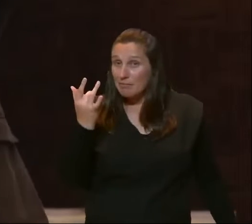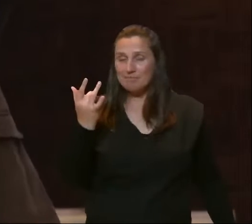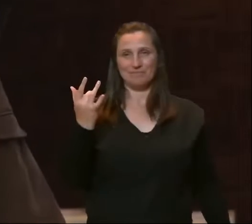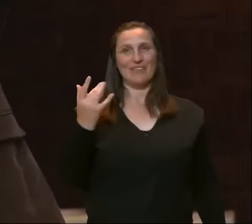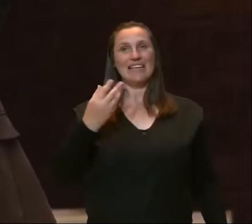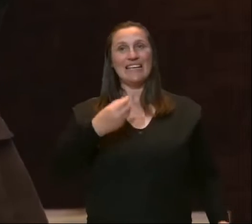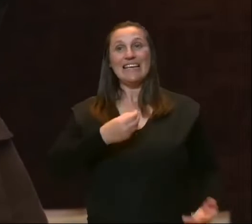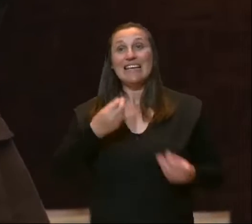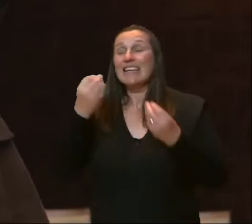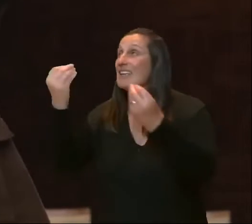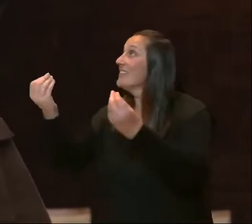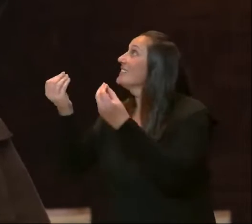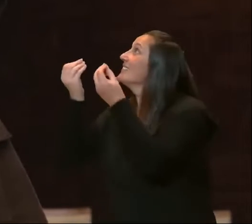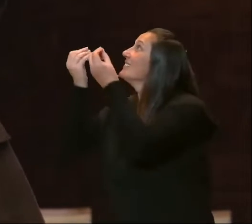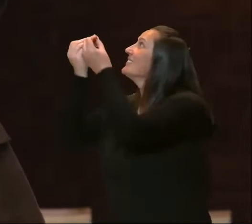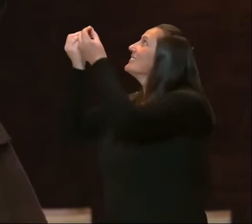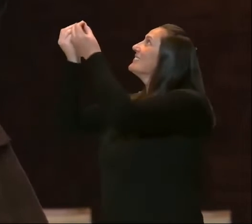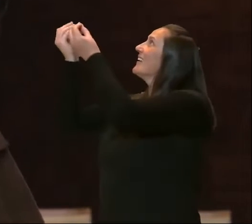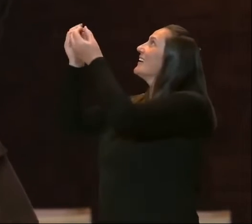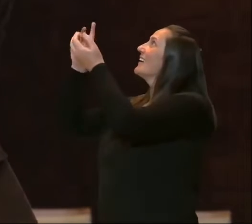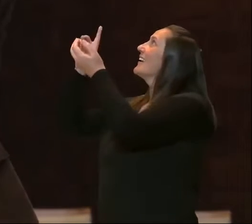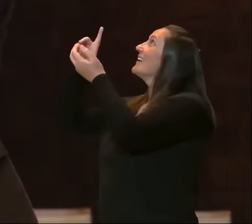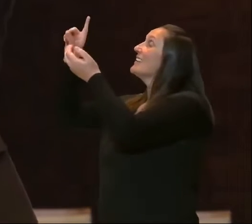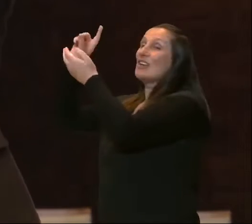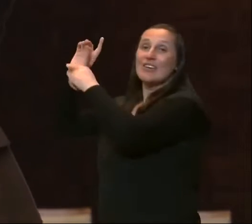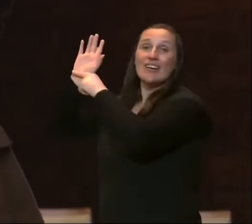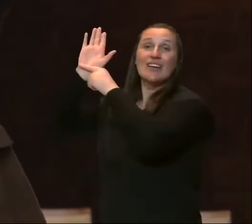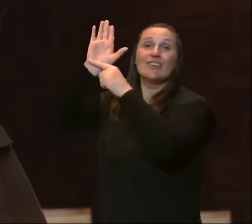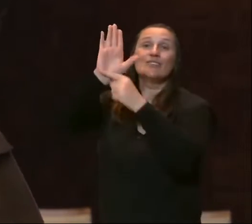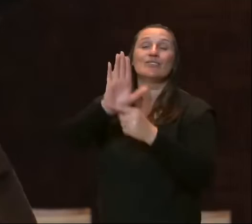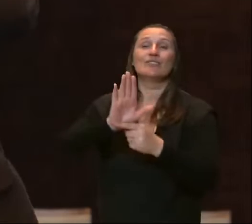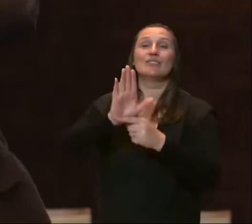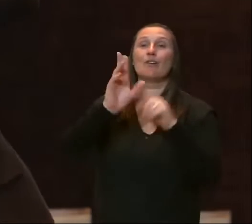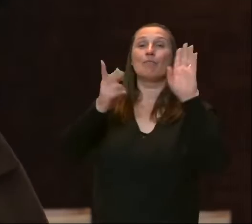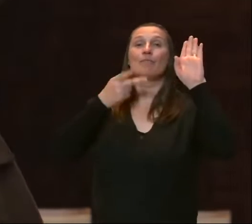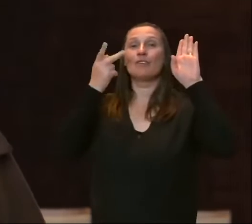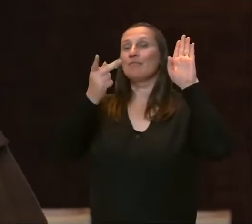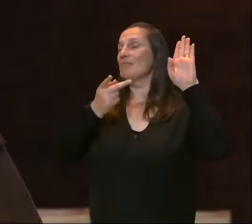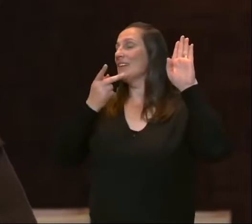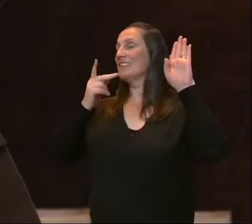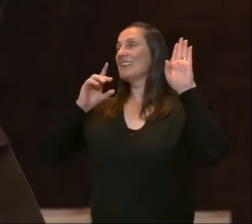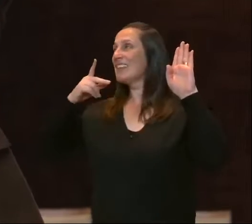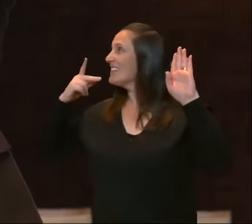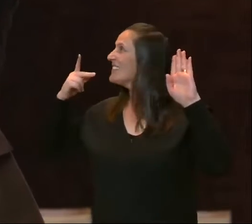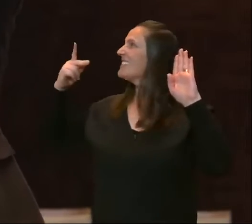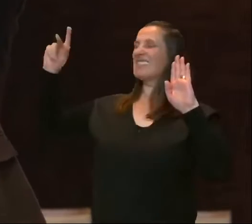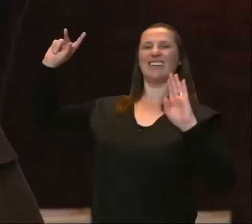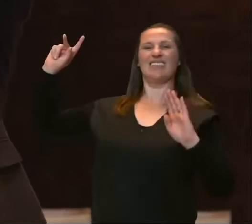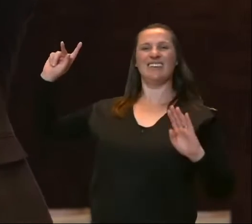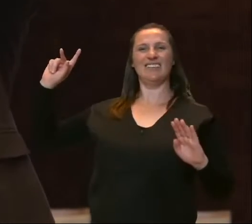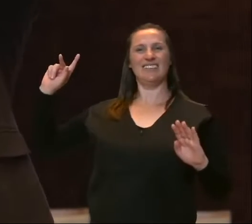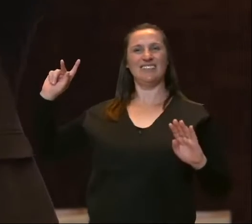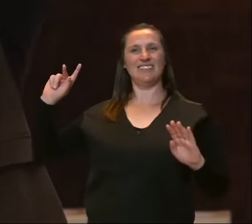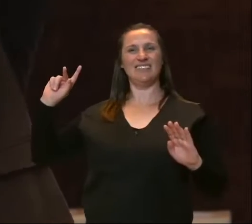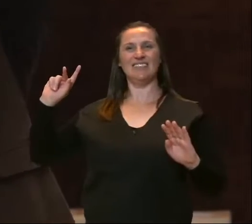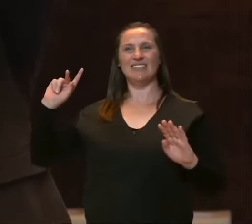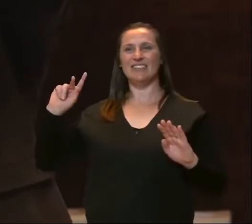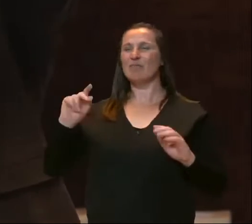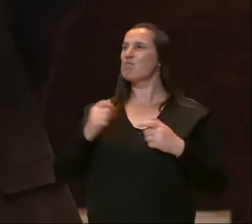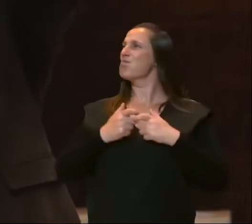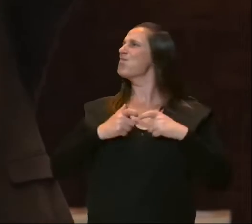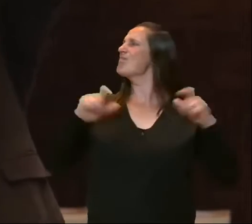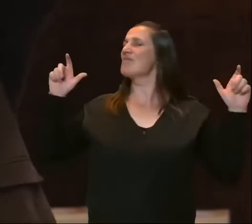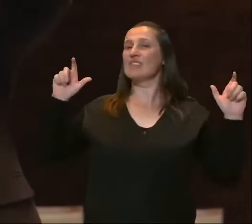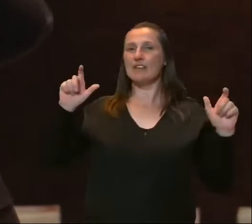Entrega. O Senhor é a tua porção. As promessas dele transcendem esse tempo.